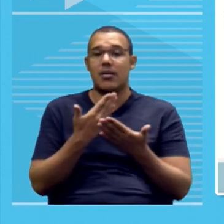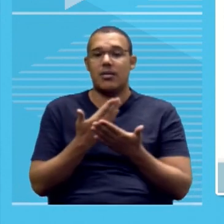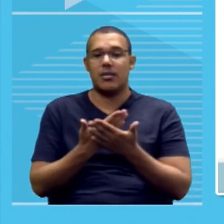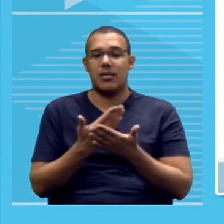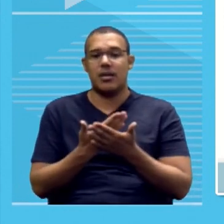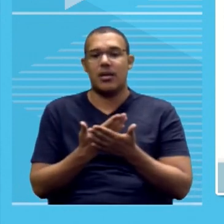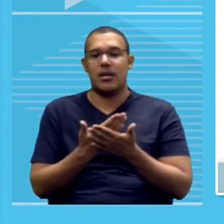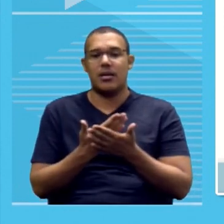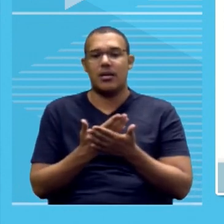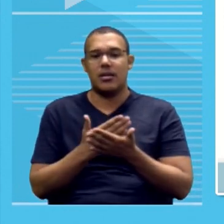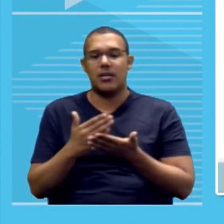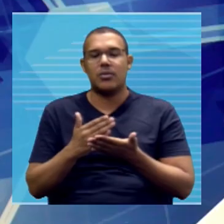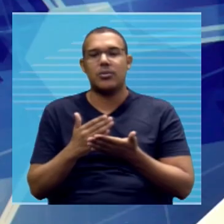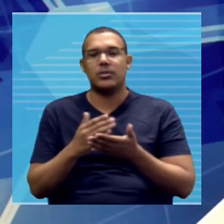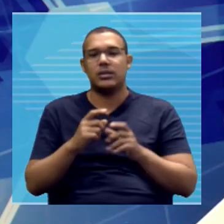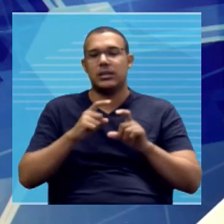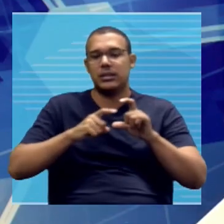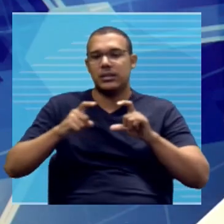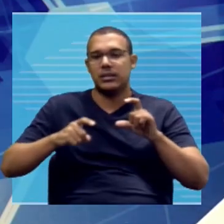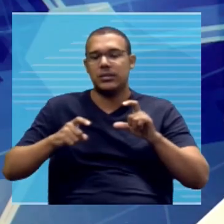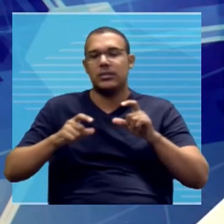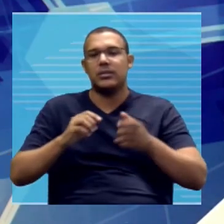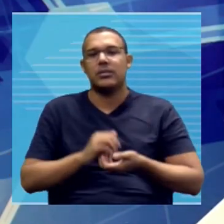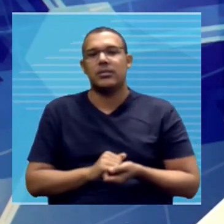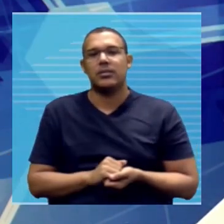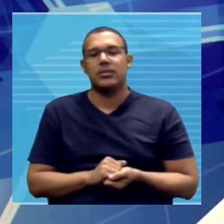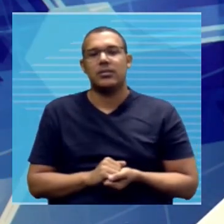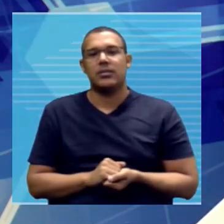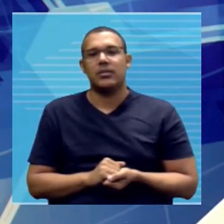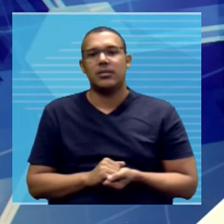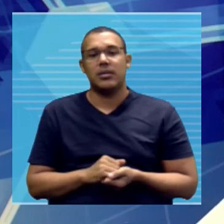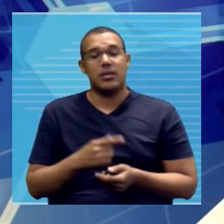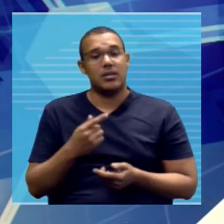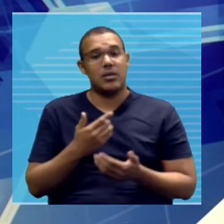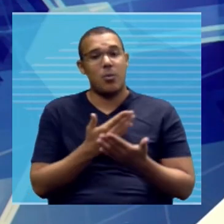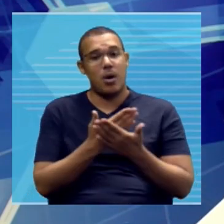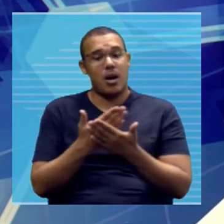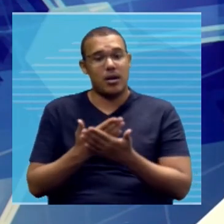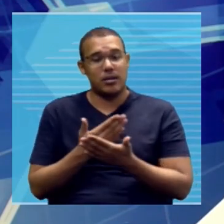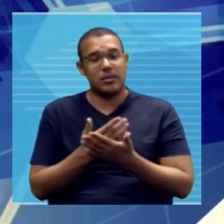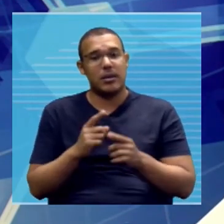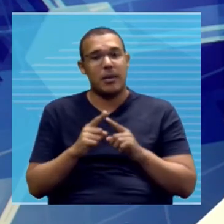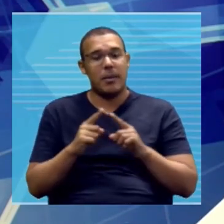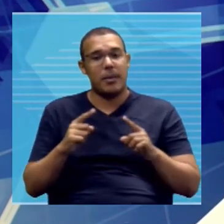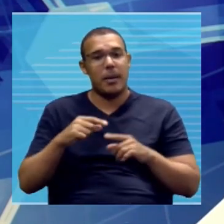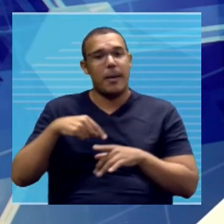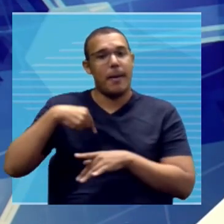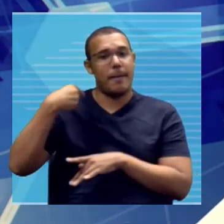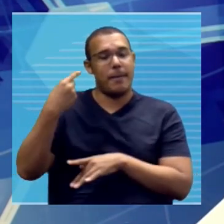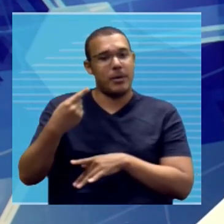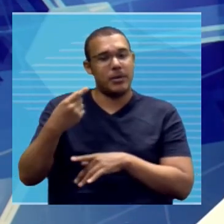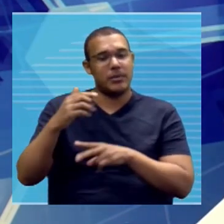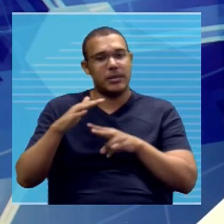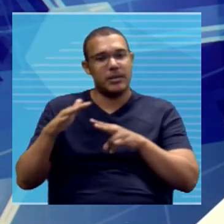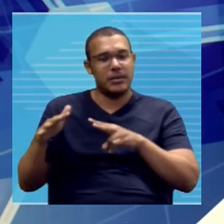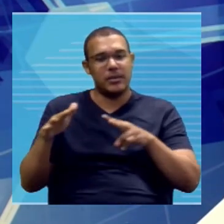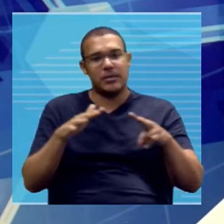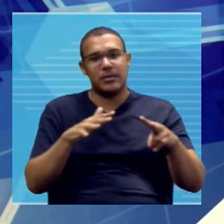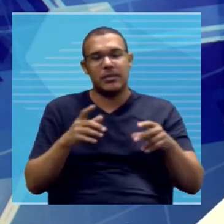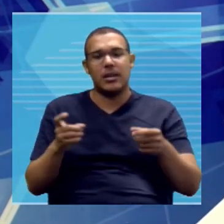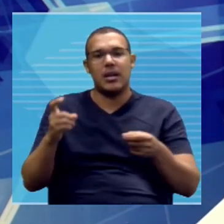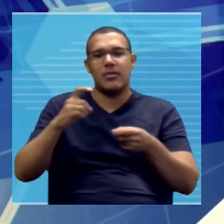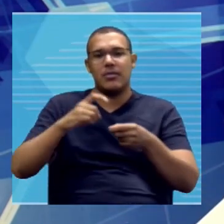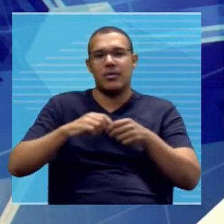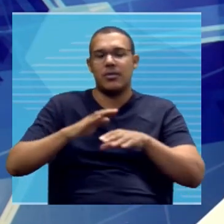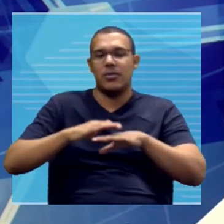ideia inicial de circuitos elétricos, tá bom? A gente teve apenas uma aulazinha, mas na próxima semana a gente volta